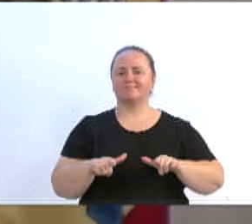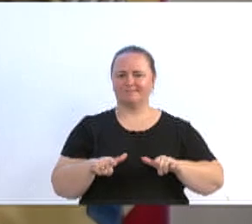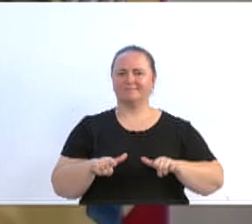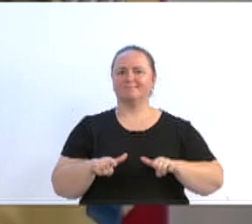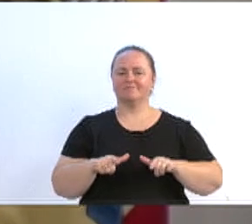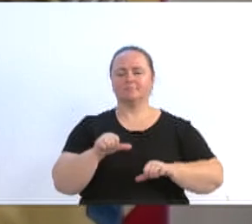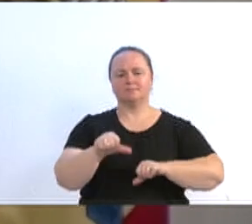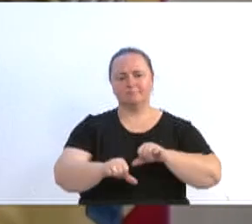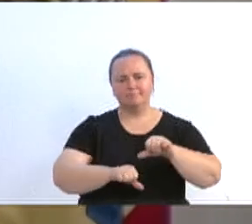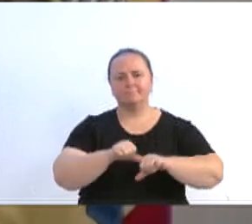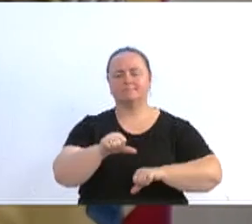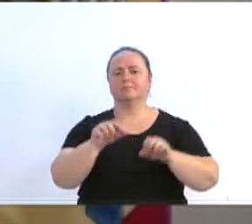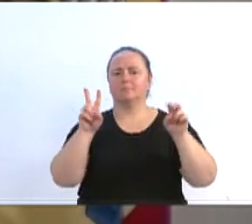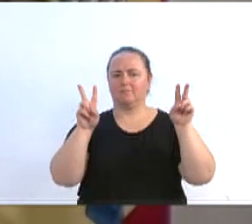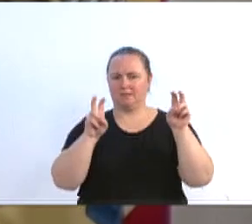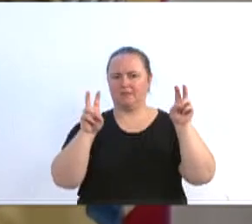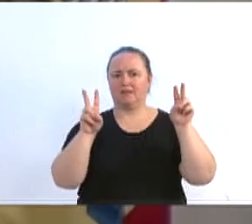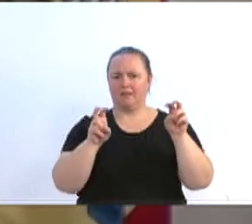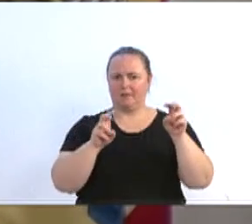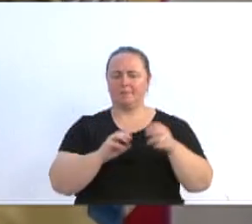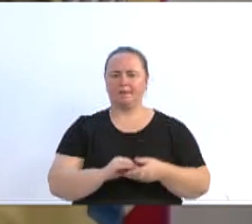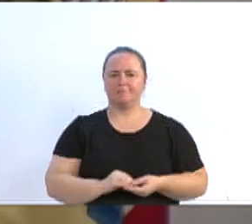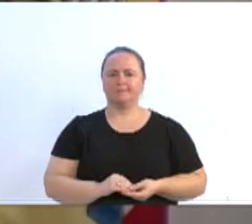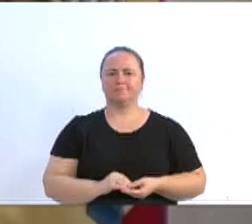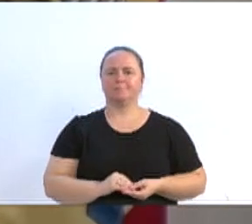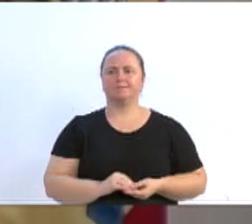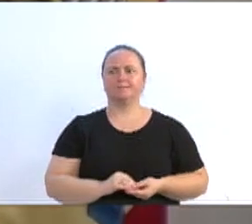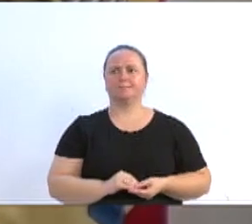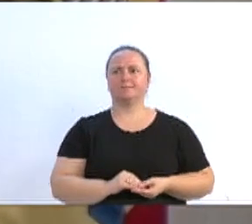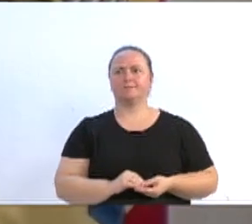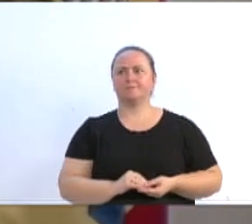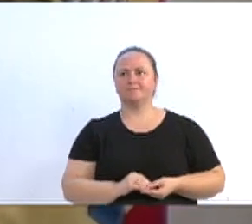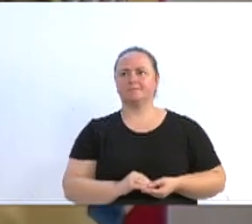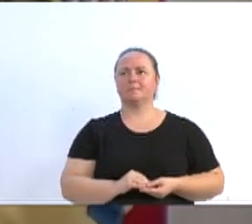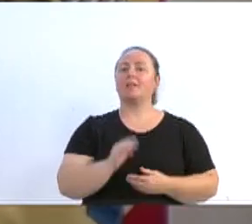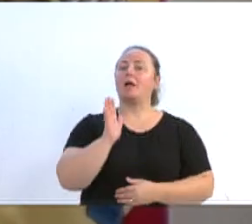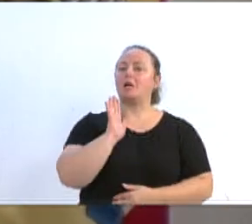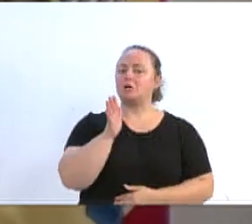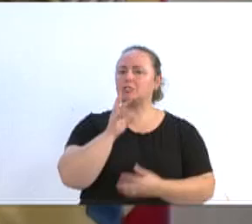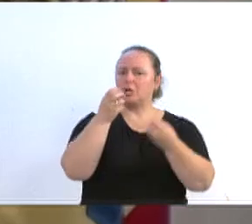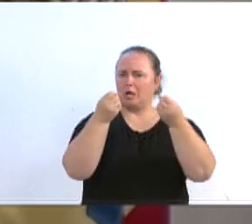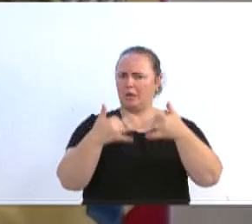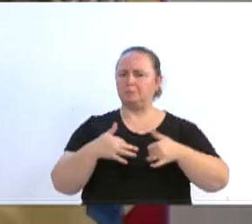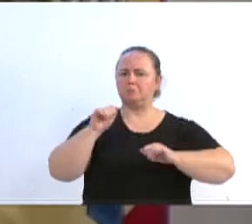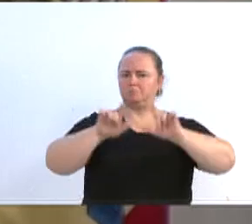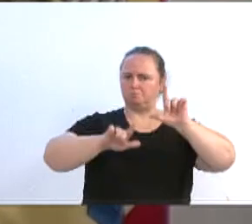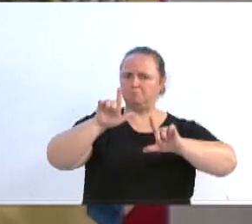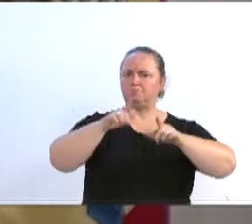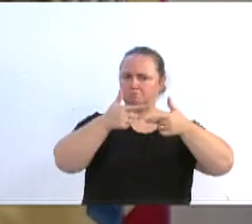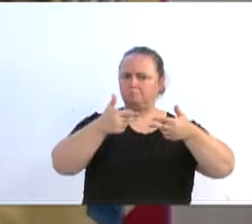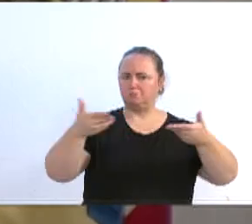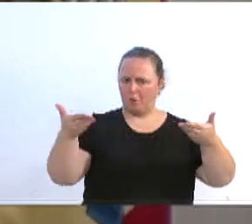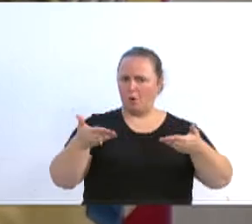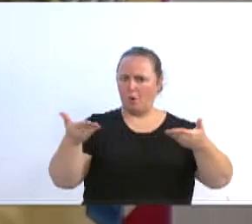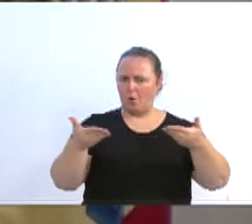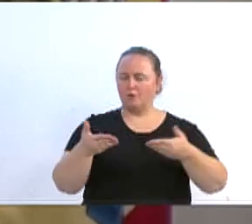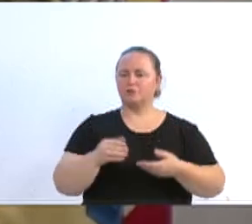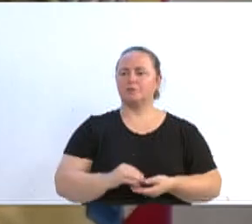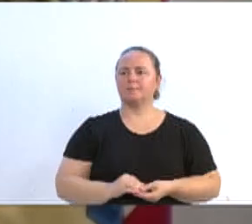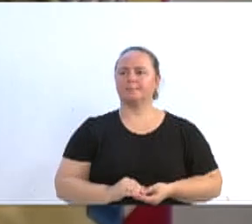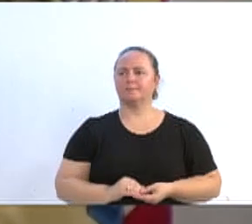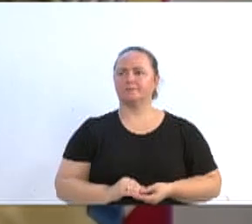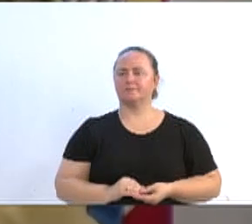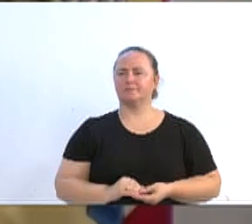Mudando de assunto, senhores vereadores, colegas, já que foi falado muito da imprensa aqui, eu gostaria que prestassem